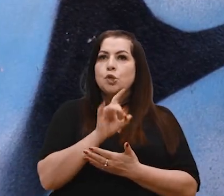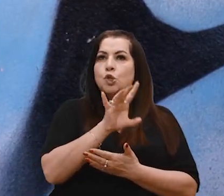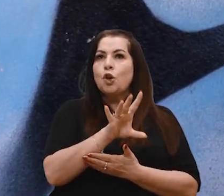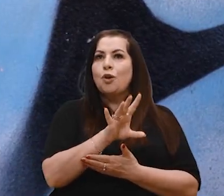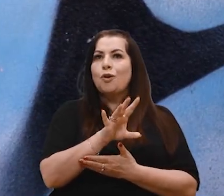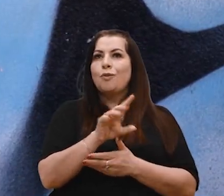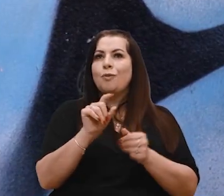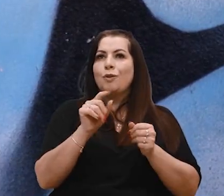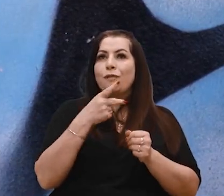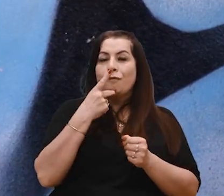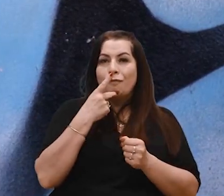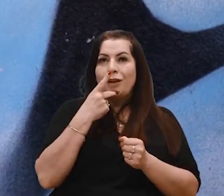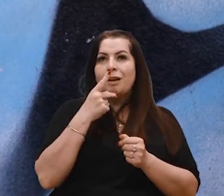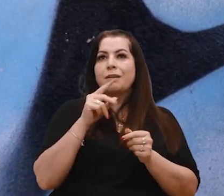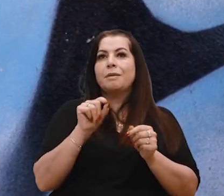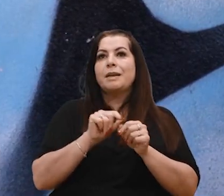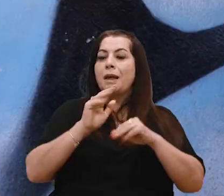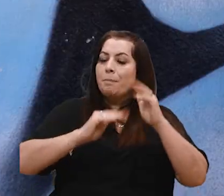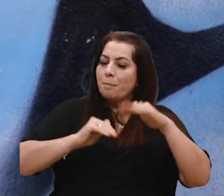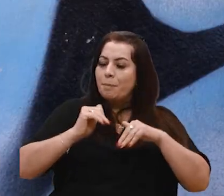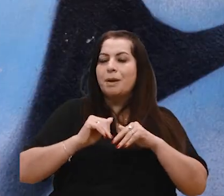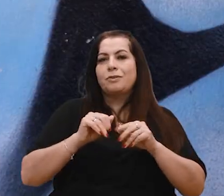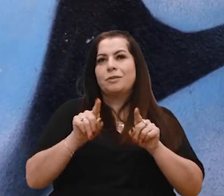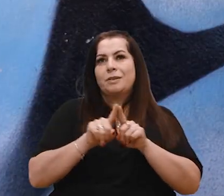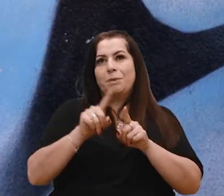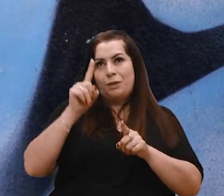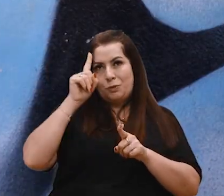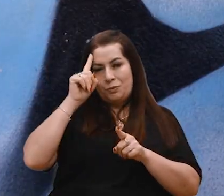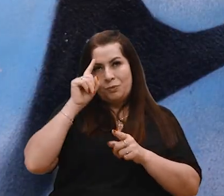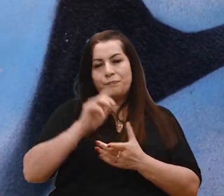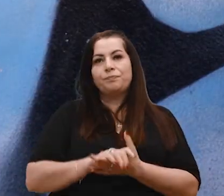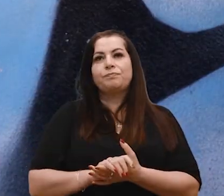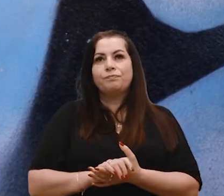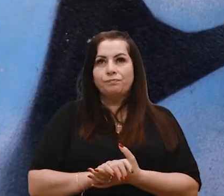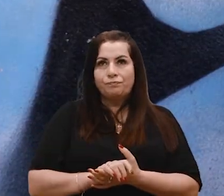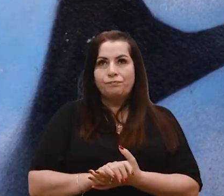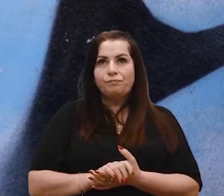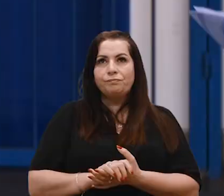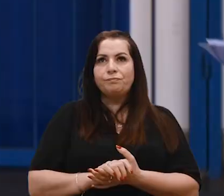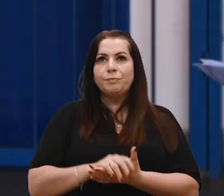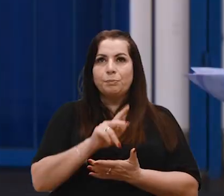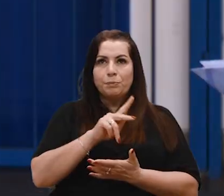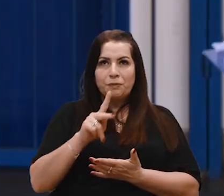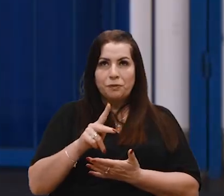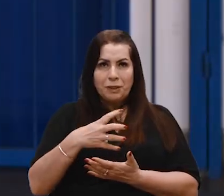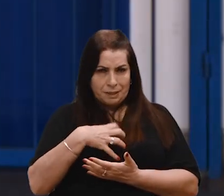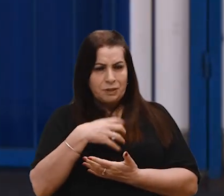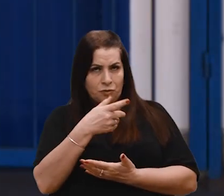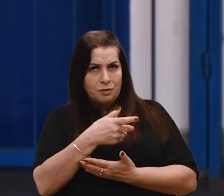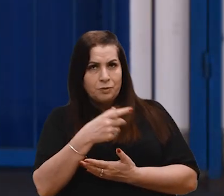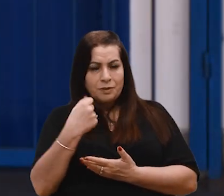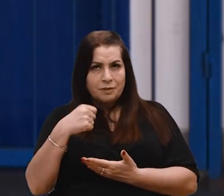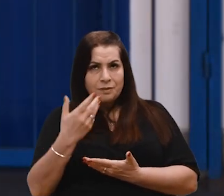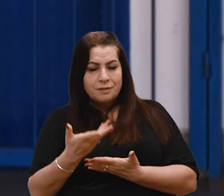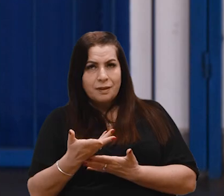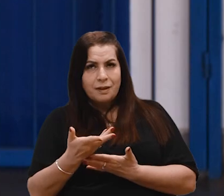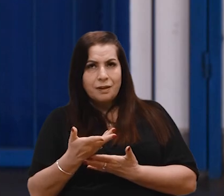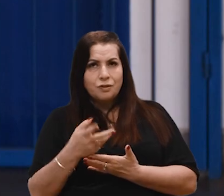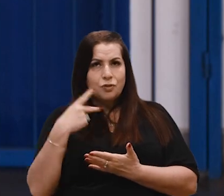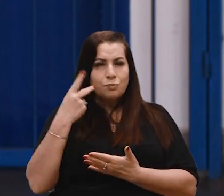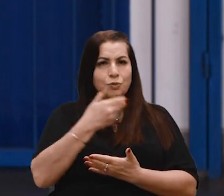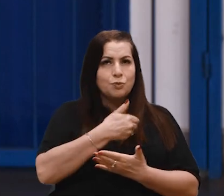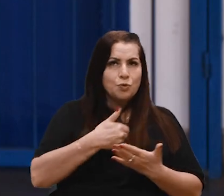não seja só naquilo que a gente fala, mas ele seja na prática e no dia a dia. Rafa, o professor sente isso,